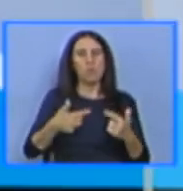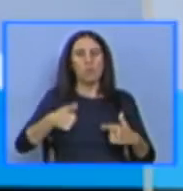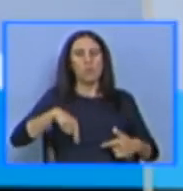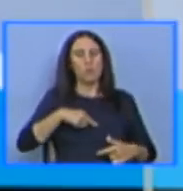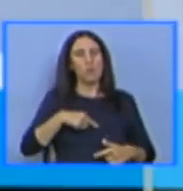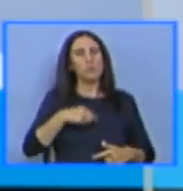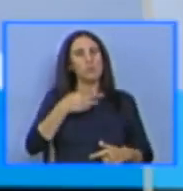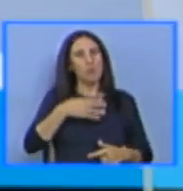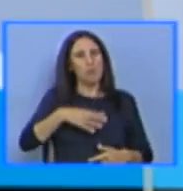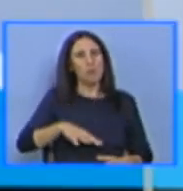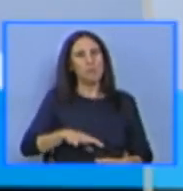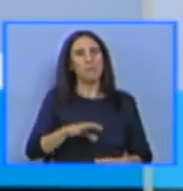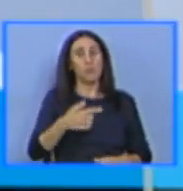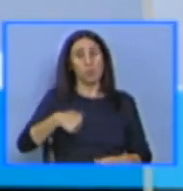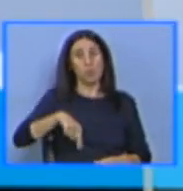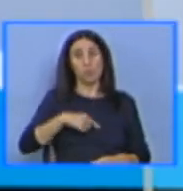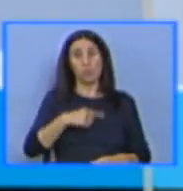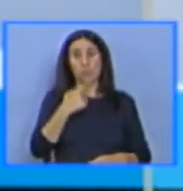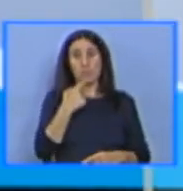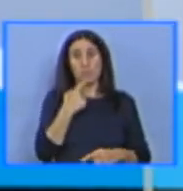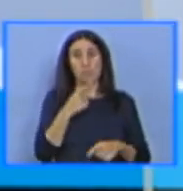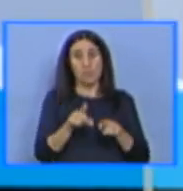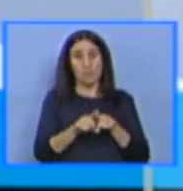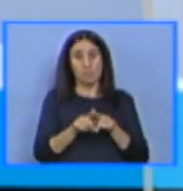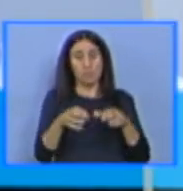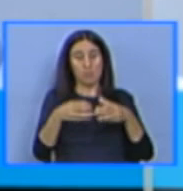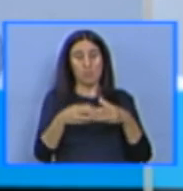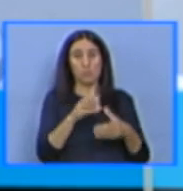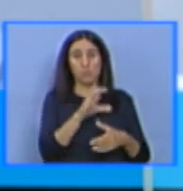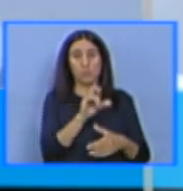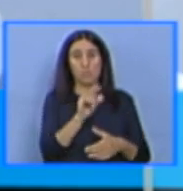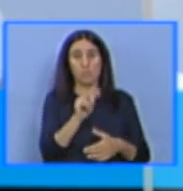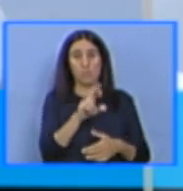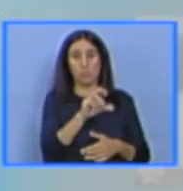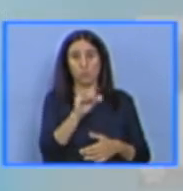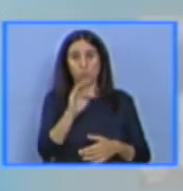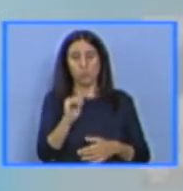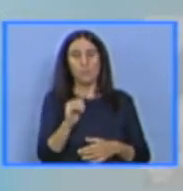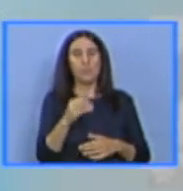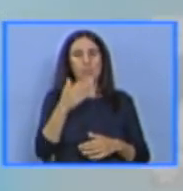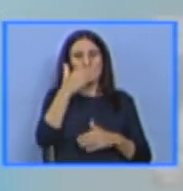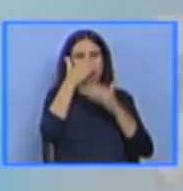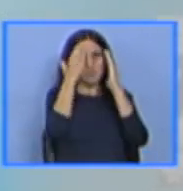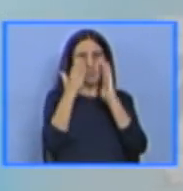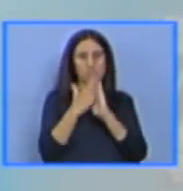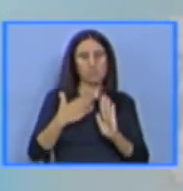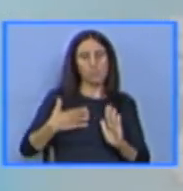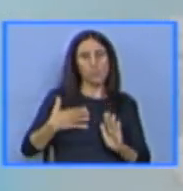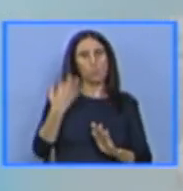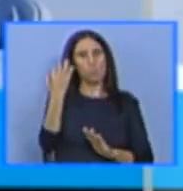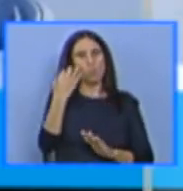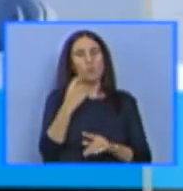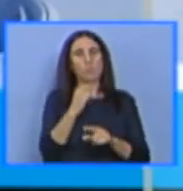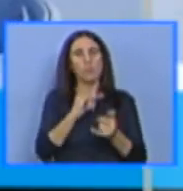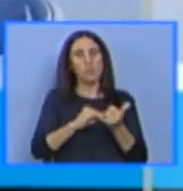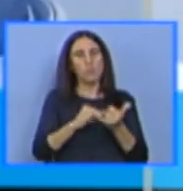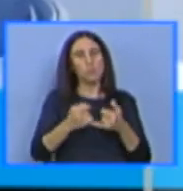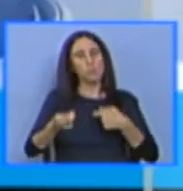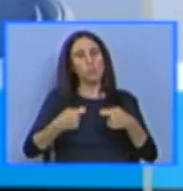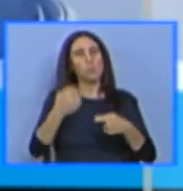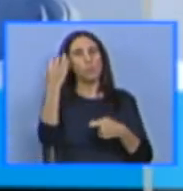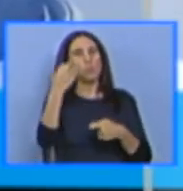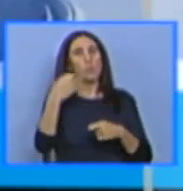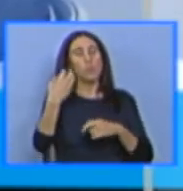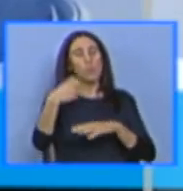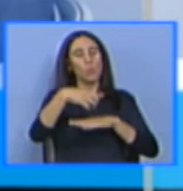nós estamos a falar Irmandade dos Clérigos, estamos a falar Santa Casa da Misericórdia do Porto e estamos a falar Associação Comercial do Porto, Palácio